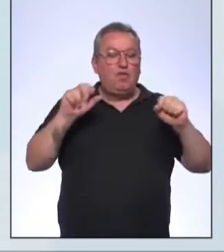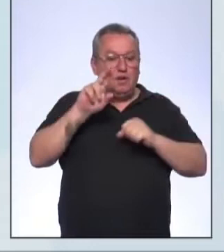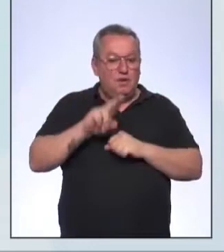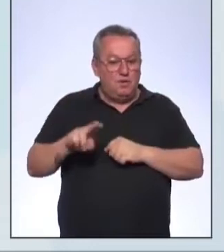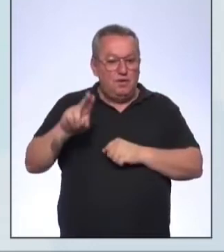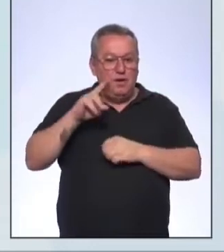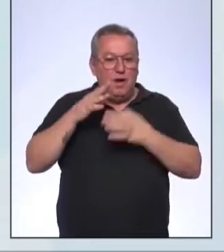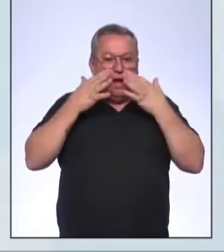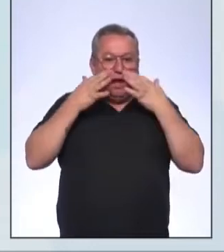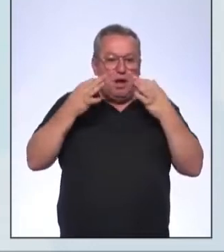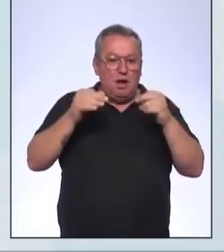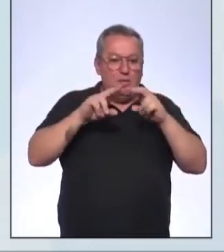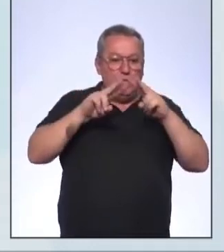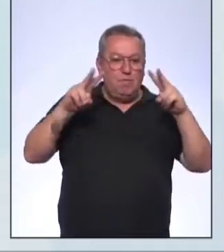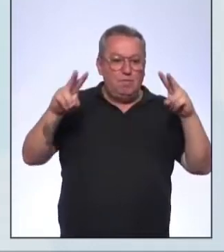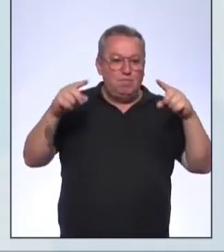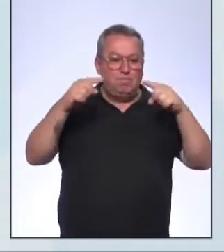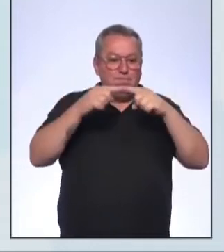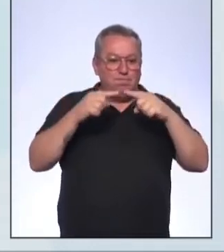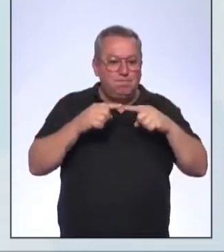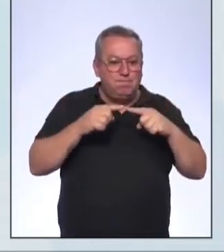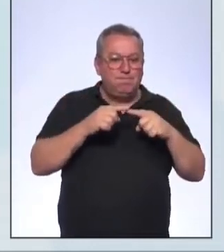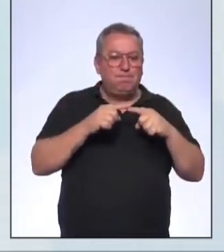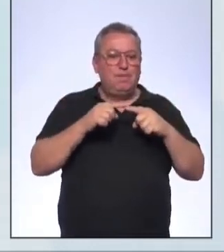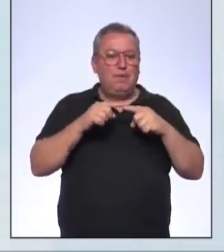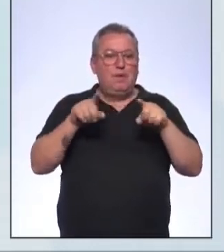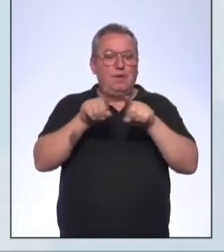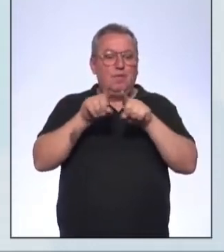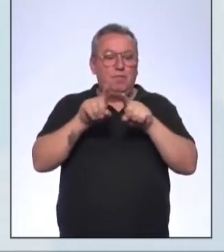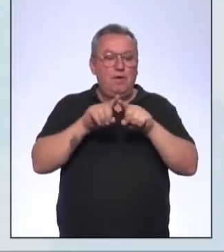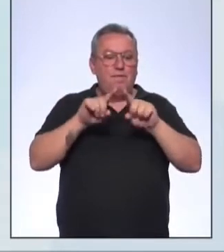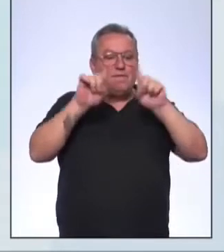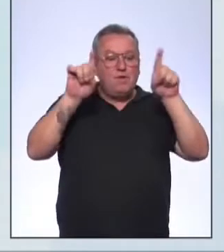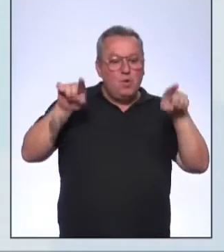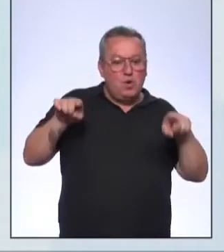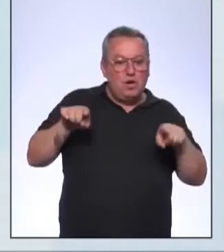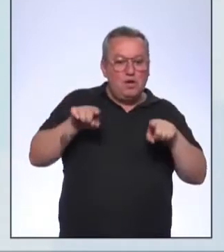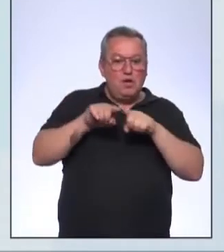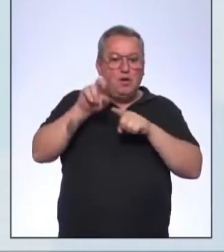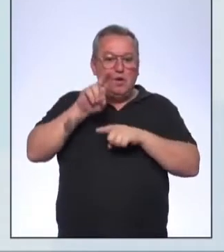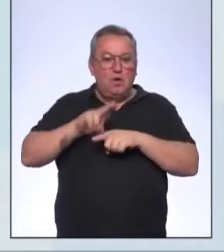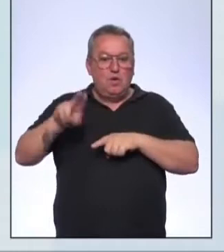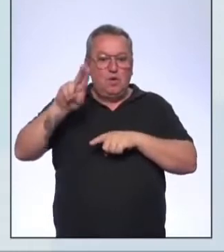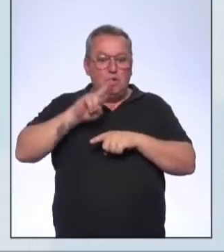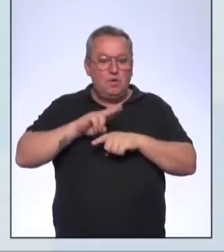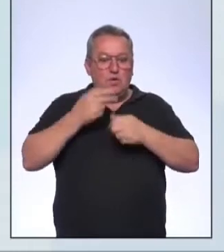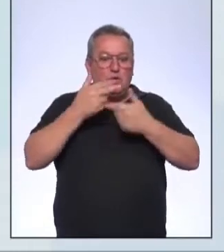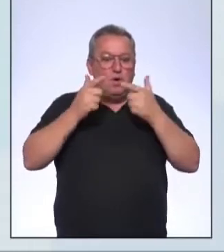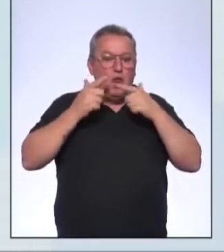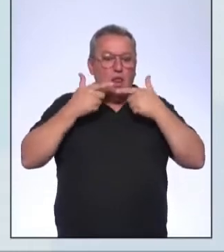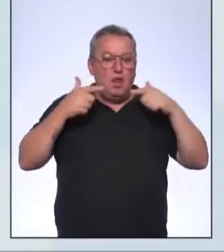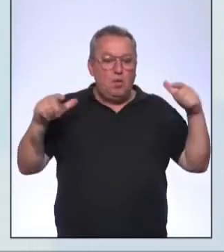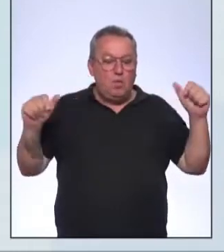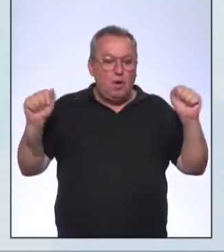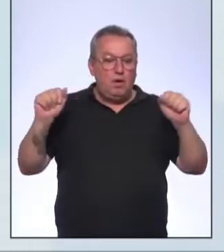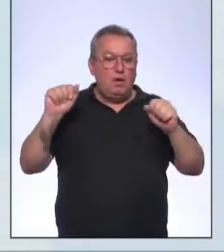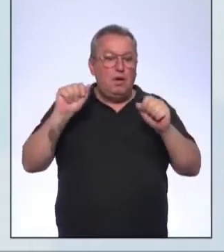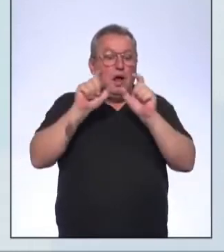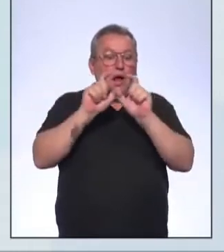obs as expressões conotativas processos figurativos e uso de recursos linguísticos